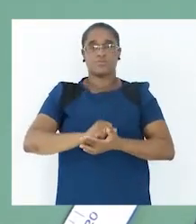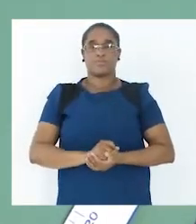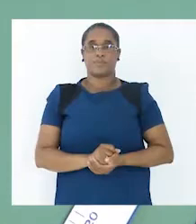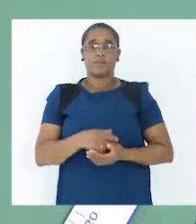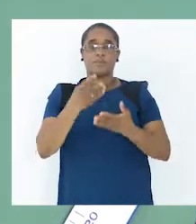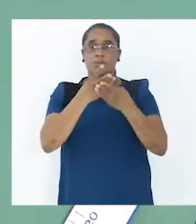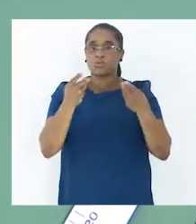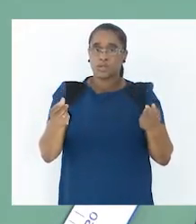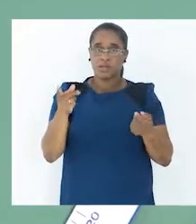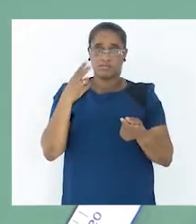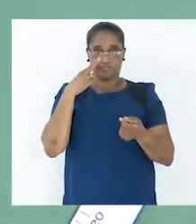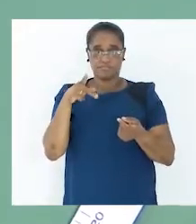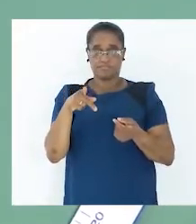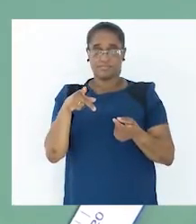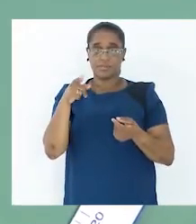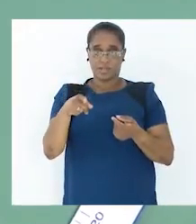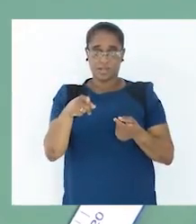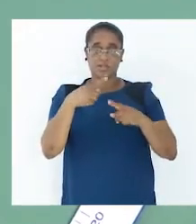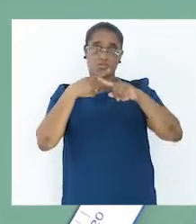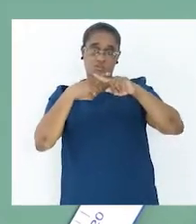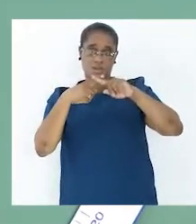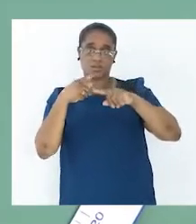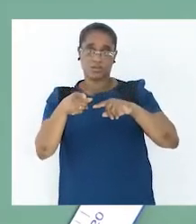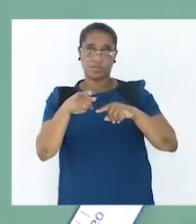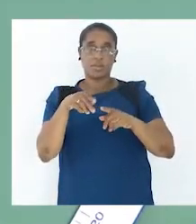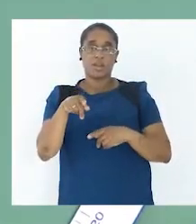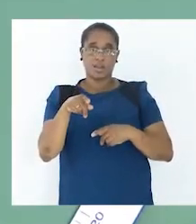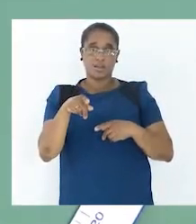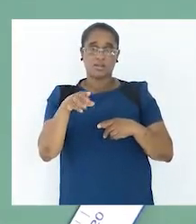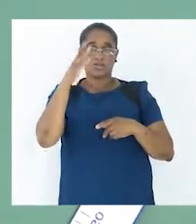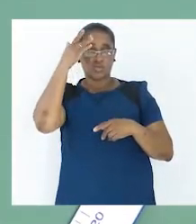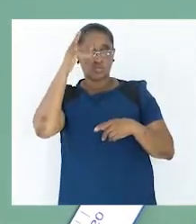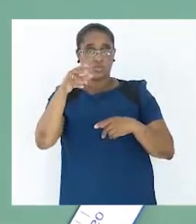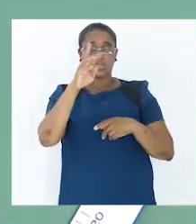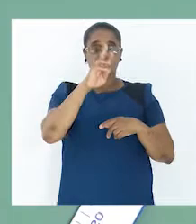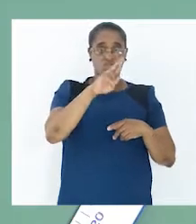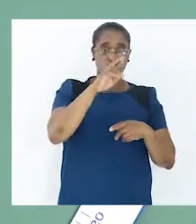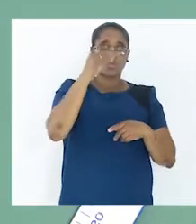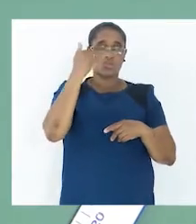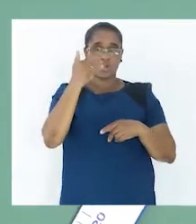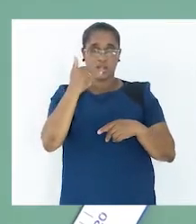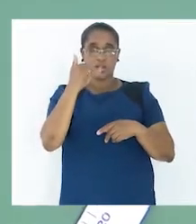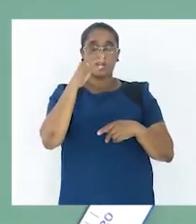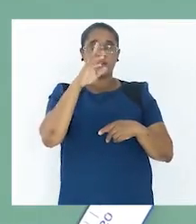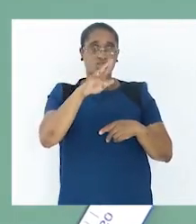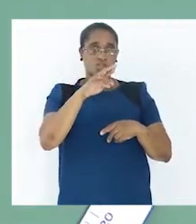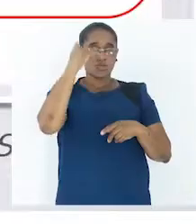resultado desta multiplicação é esta expressão, x² mais 4x mais